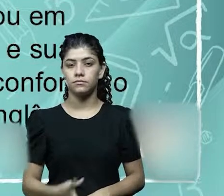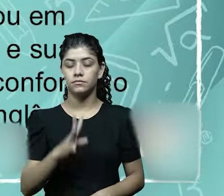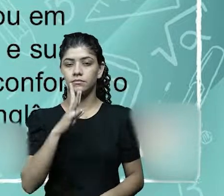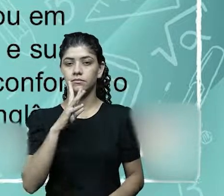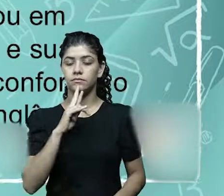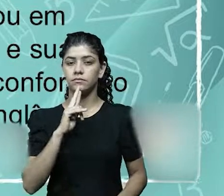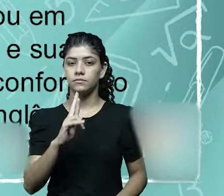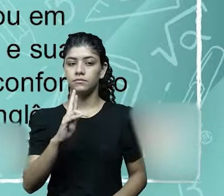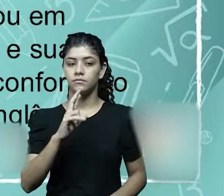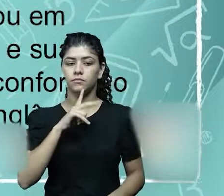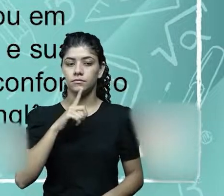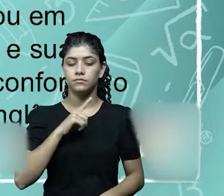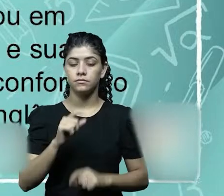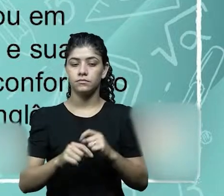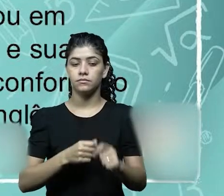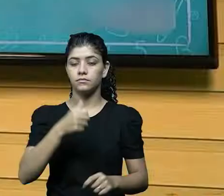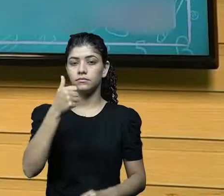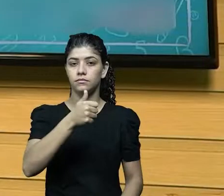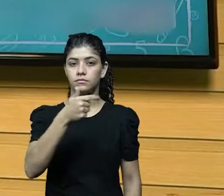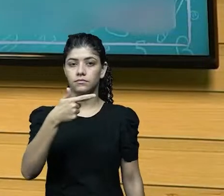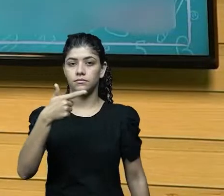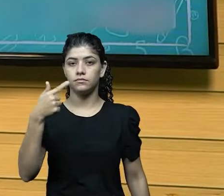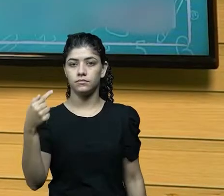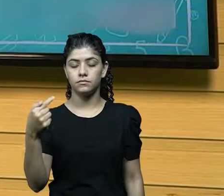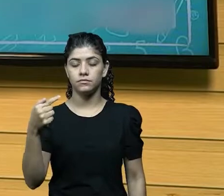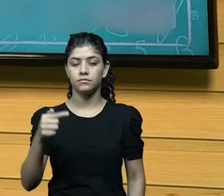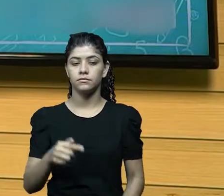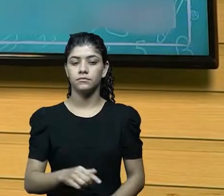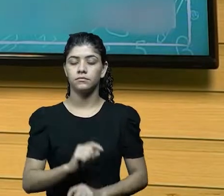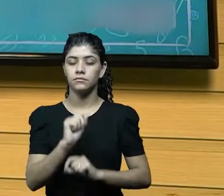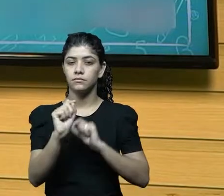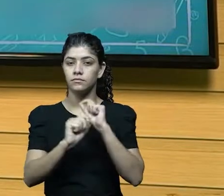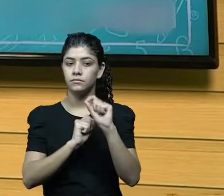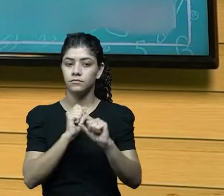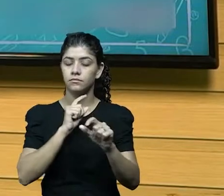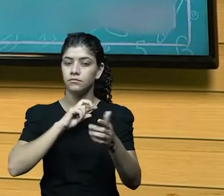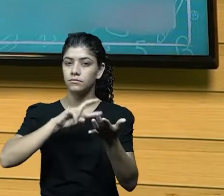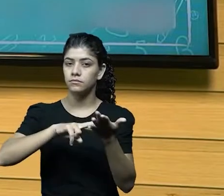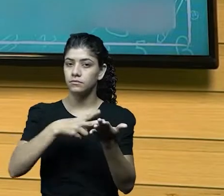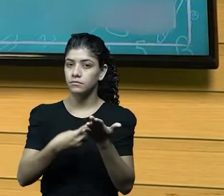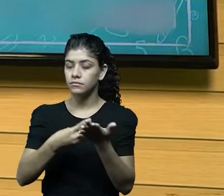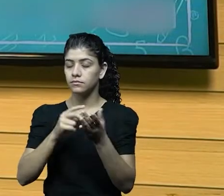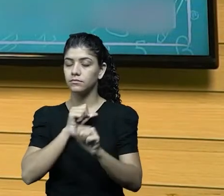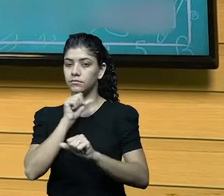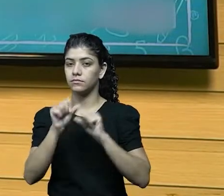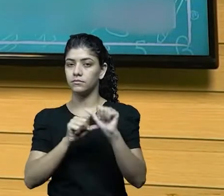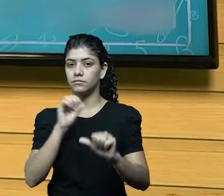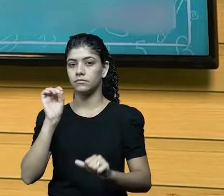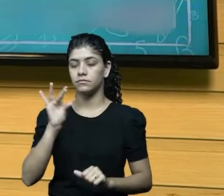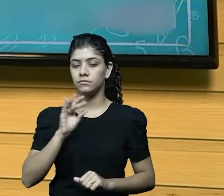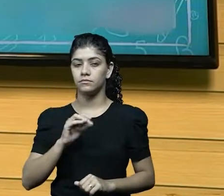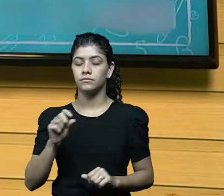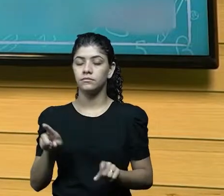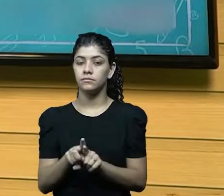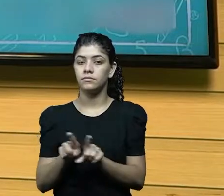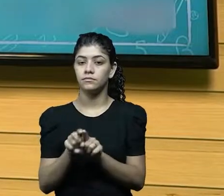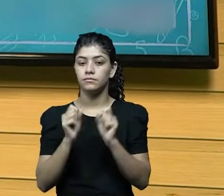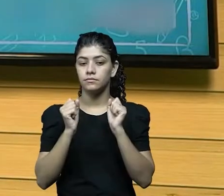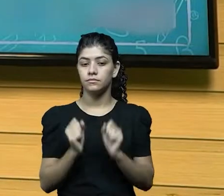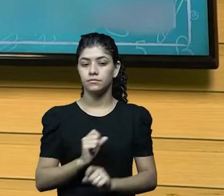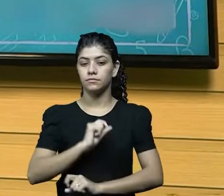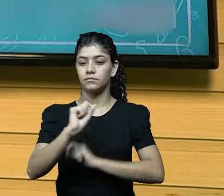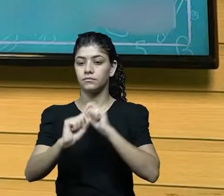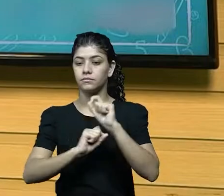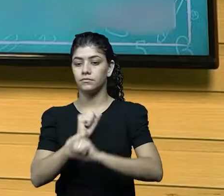observar aqui, 127. Isso é só uma conversão. Nós podemos também fazer esta